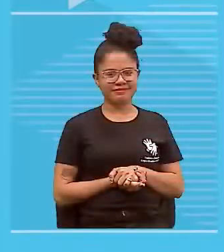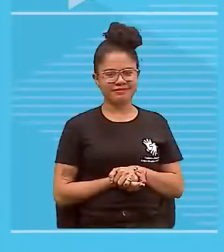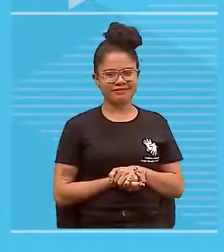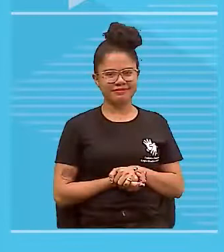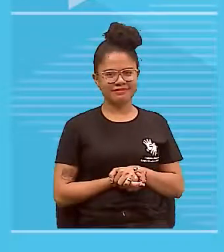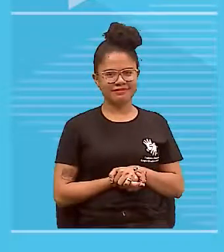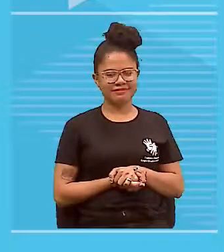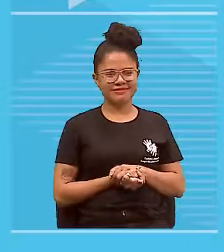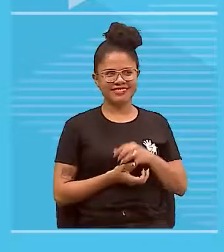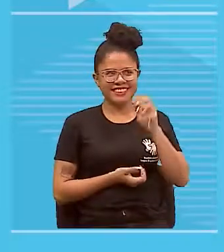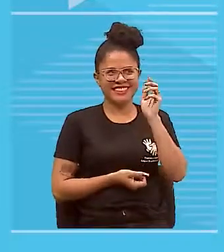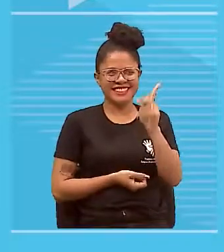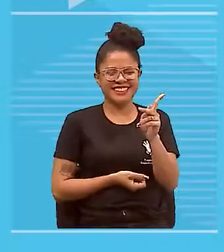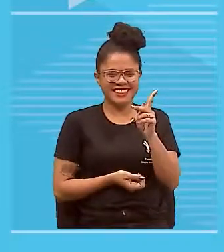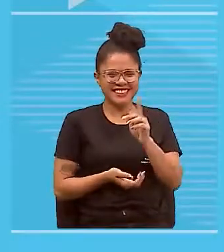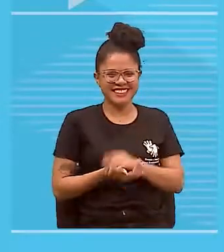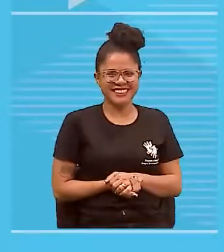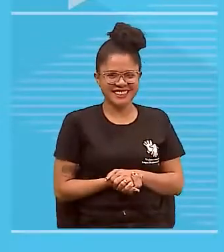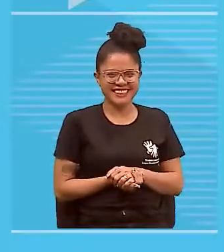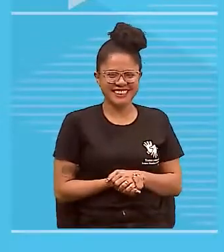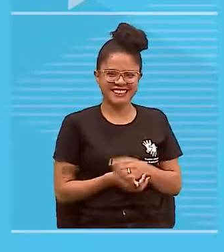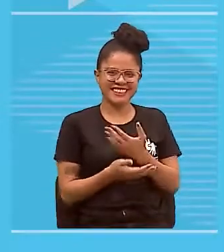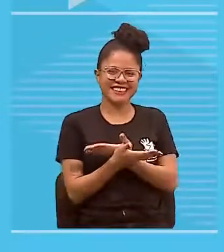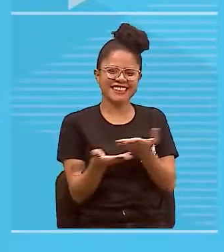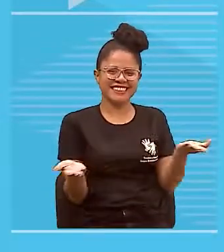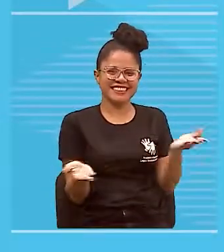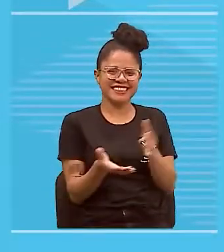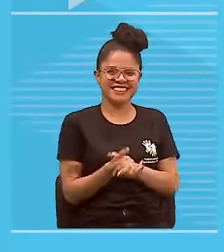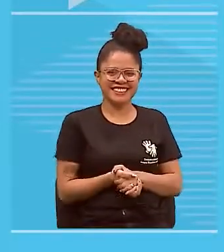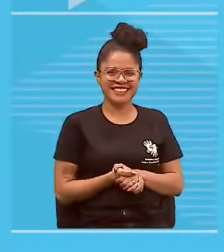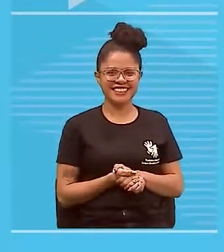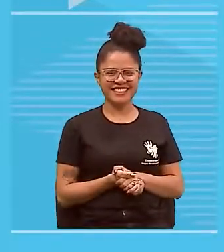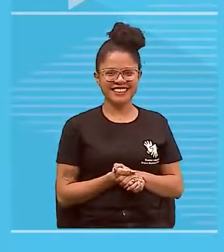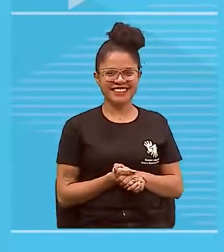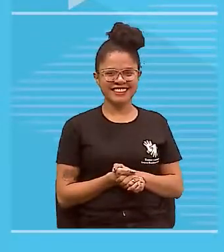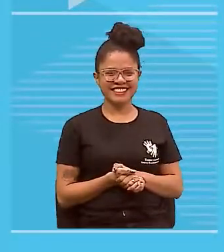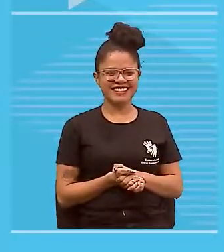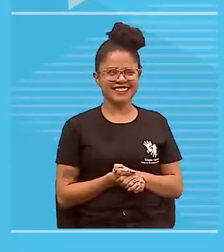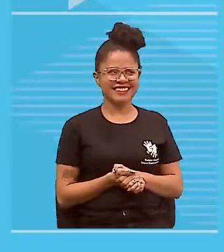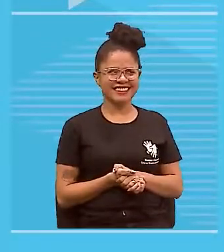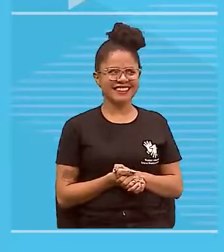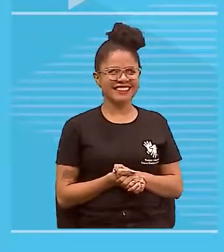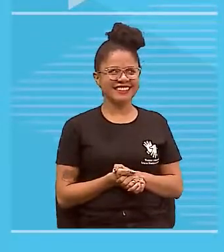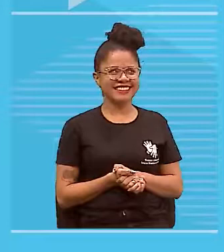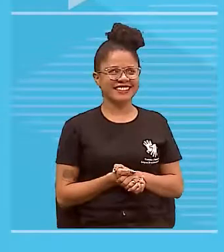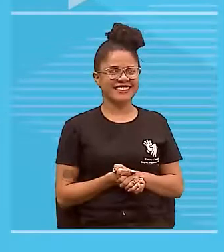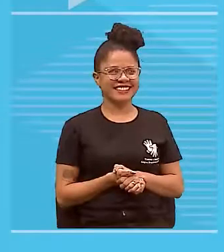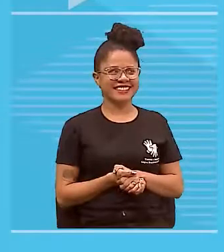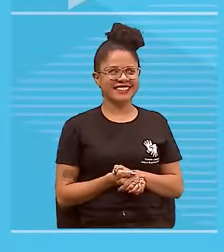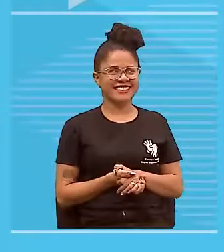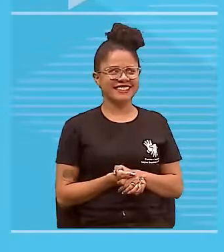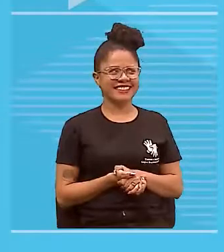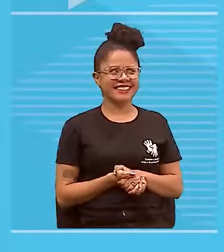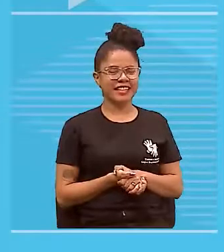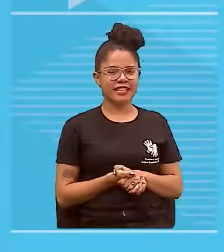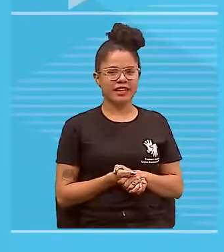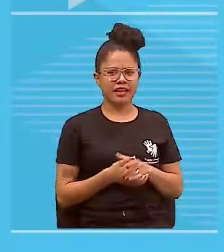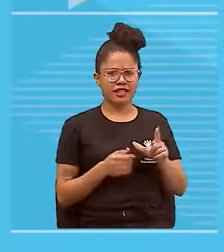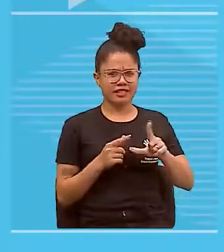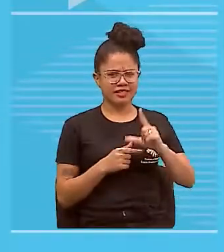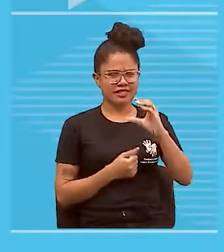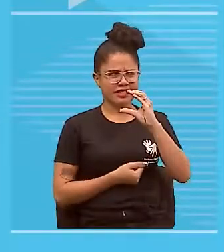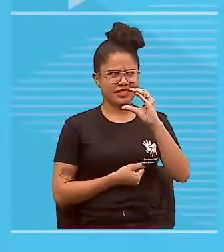Ok meu povo lindo Ok Ok Ok vai de letra